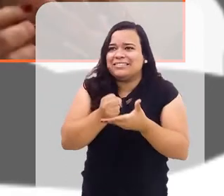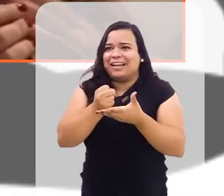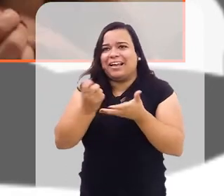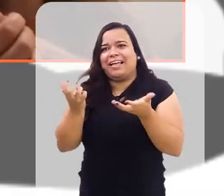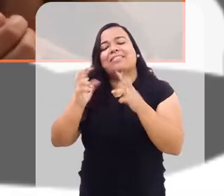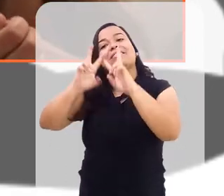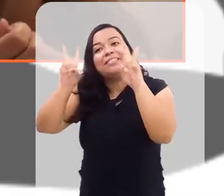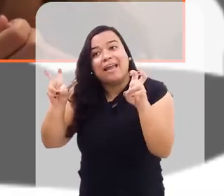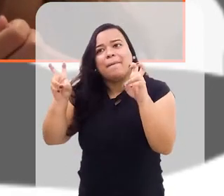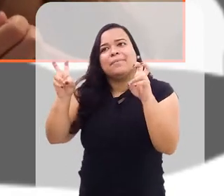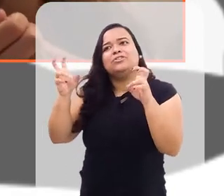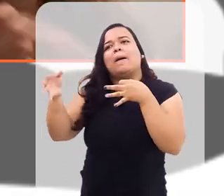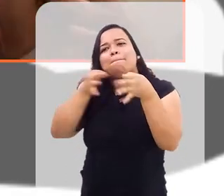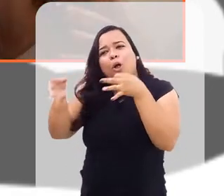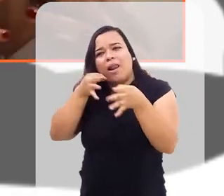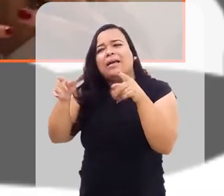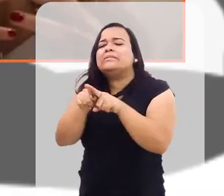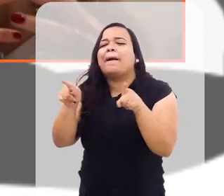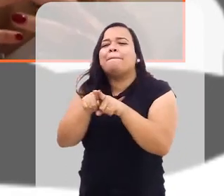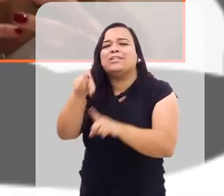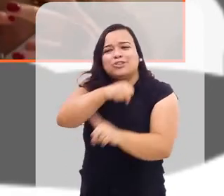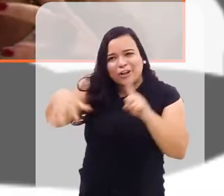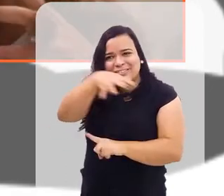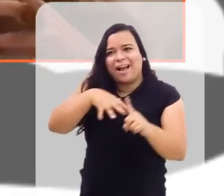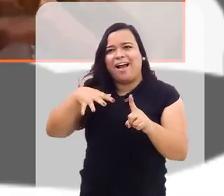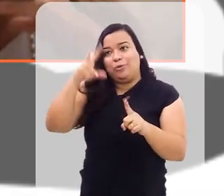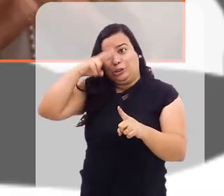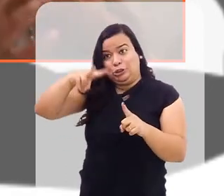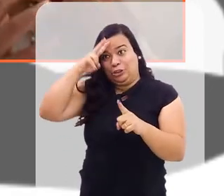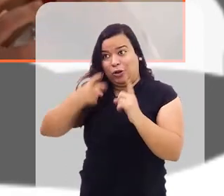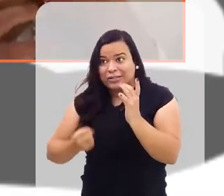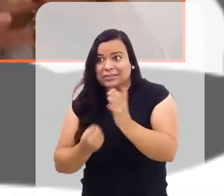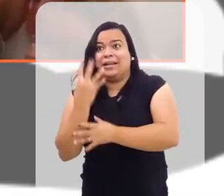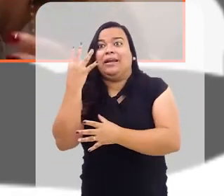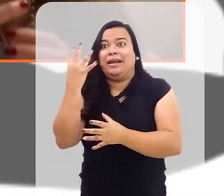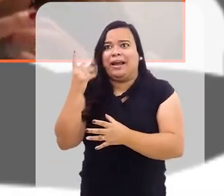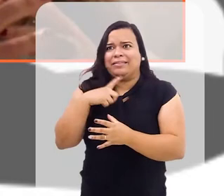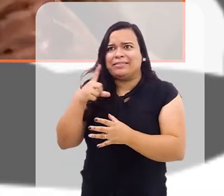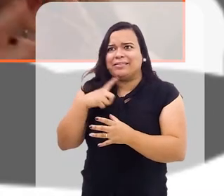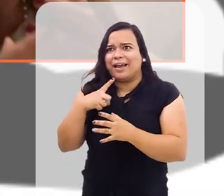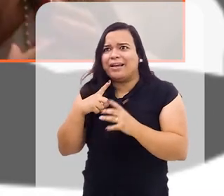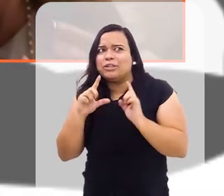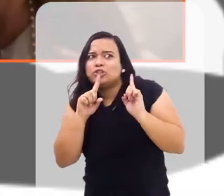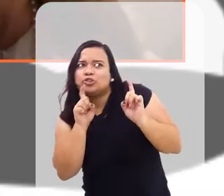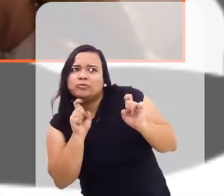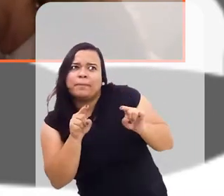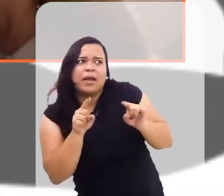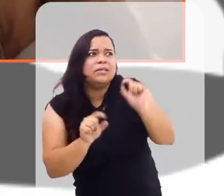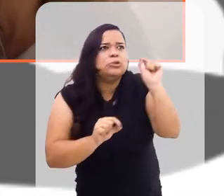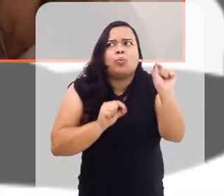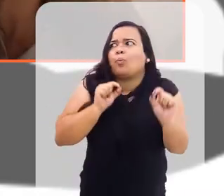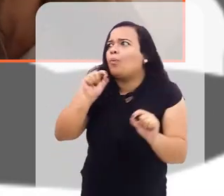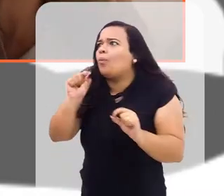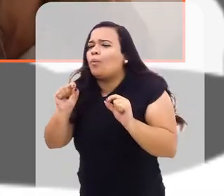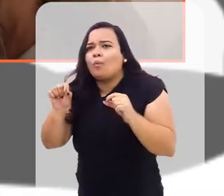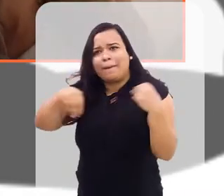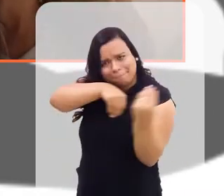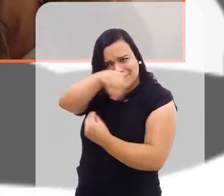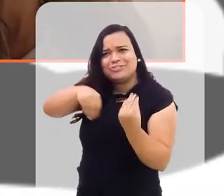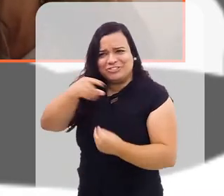polêmicos, mas sociais, junto, dentro de uma história, um thriller, um suspense. Então, essa